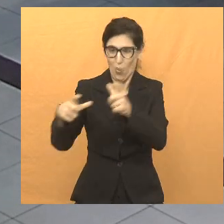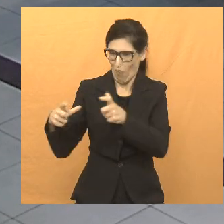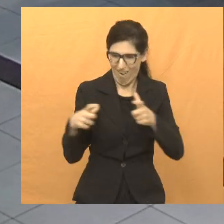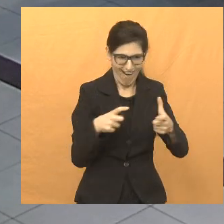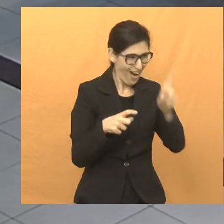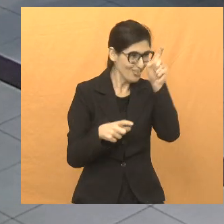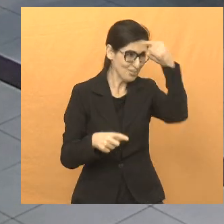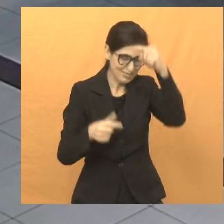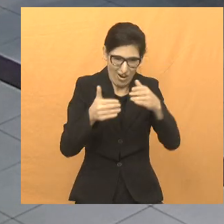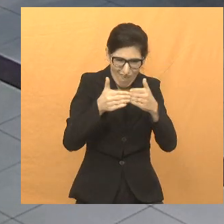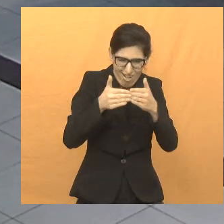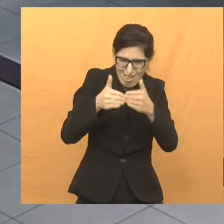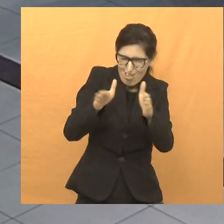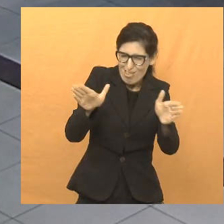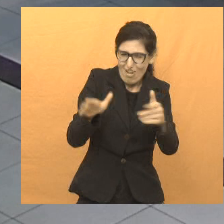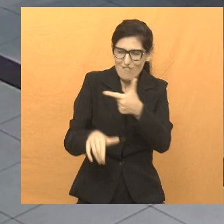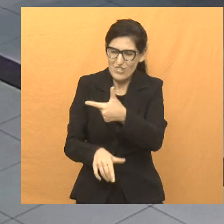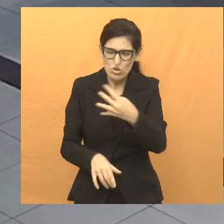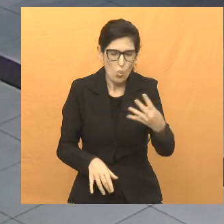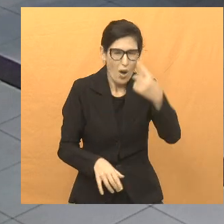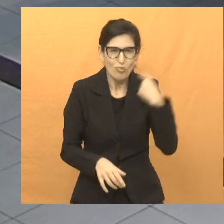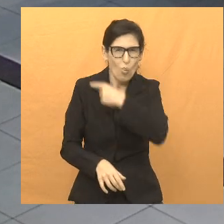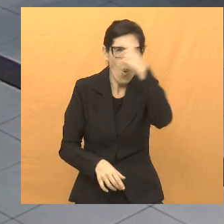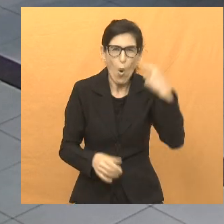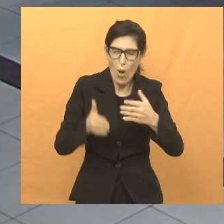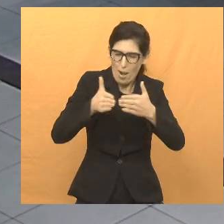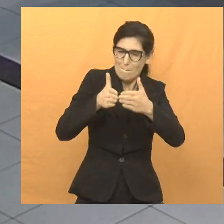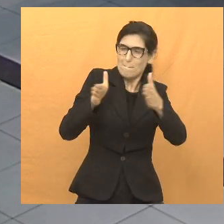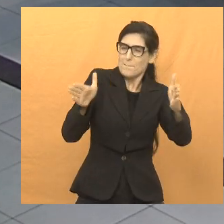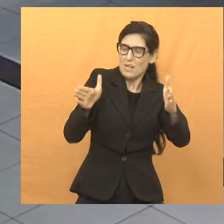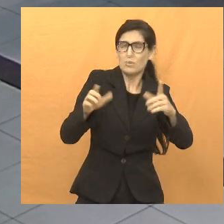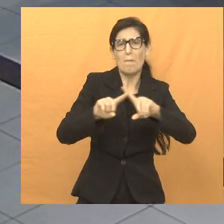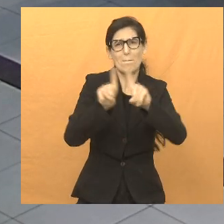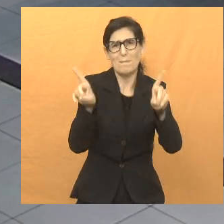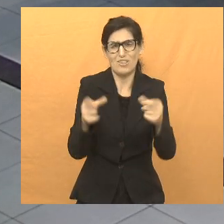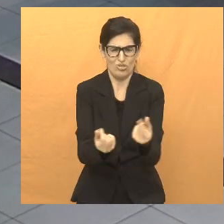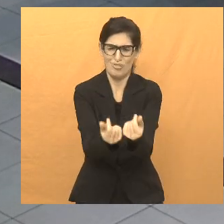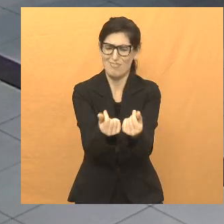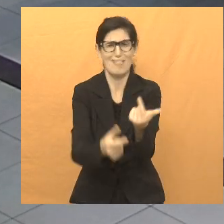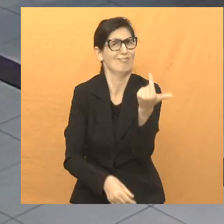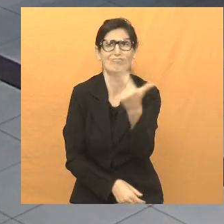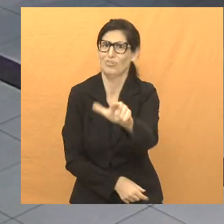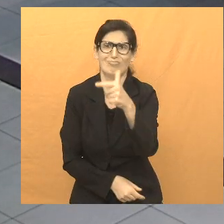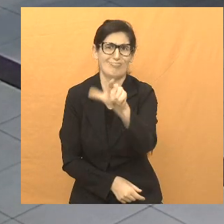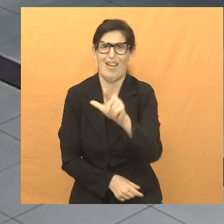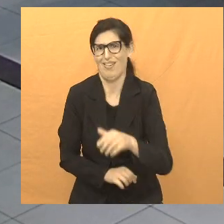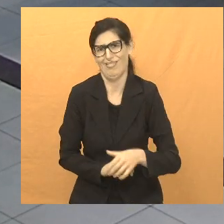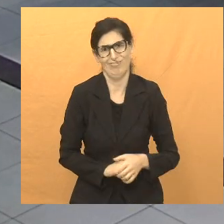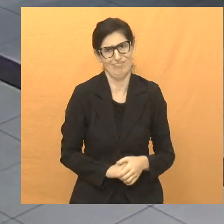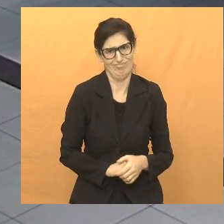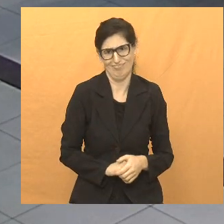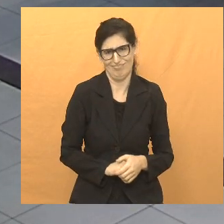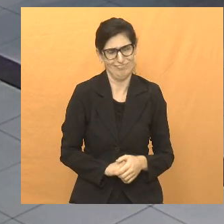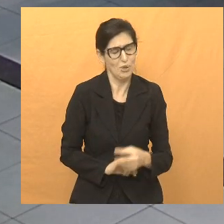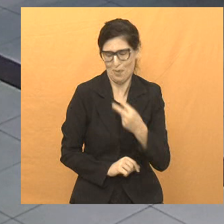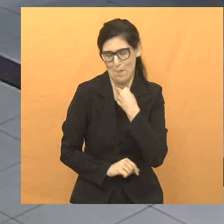gasta 29% do orçamento, não tem mais o que gastar do município. E uma última pergunta, doutora, é a respeito do